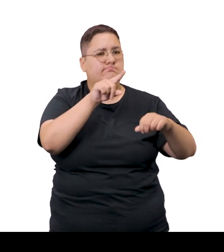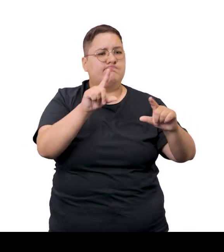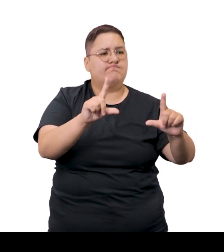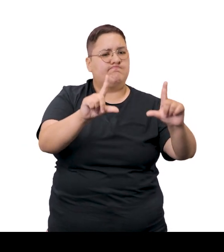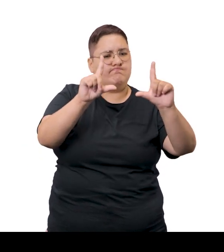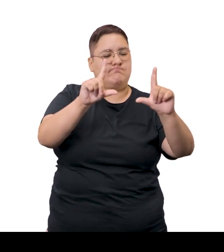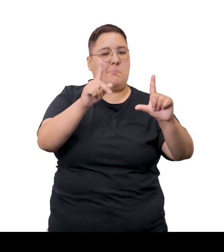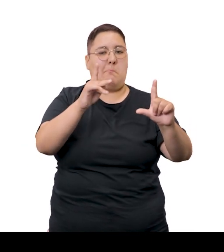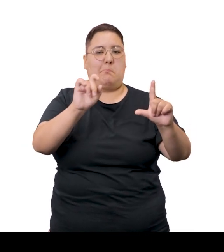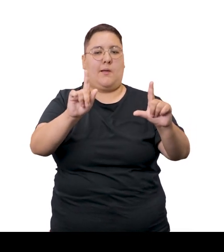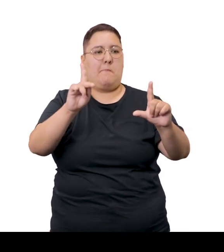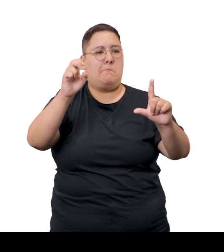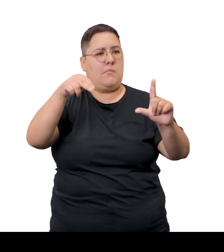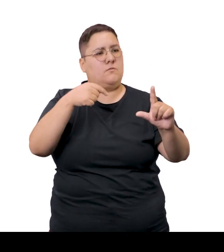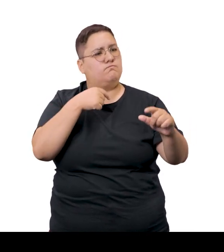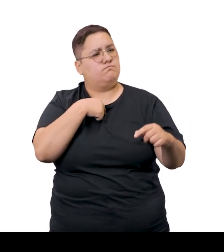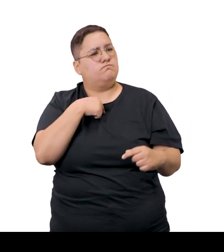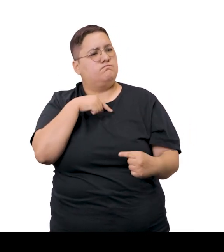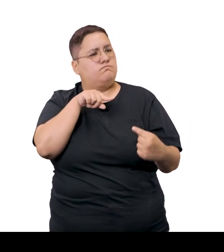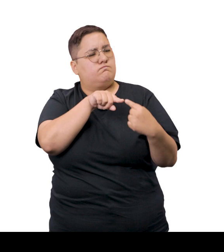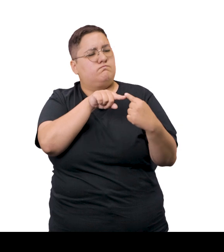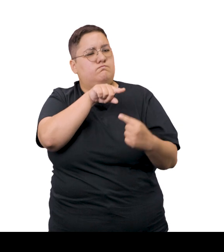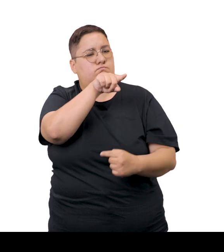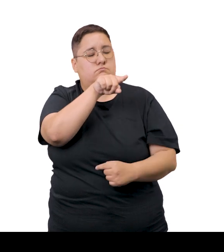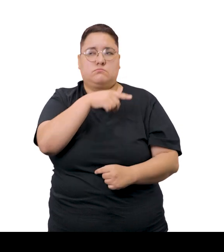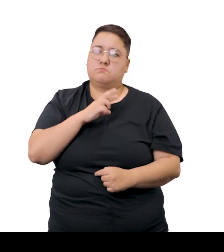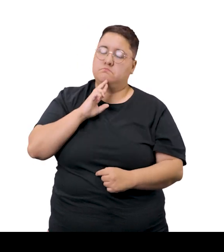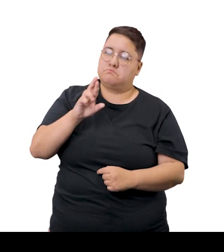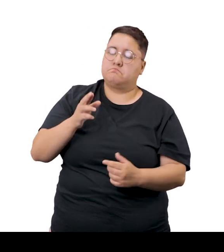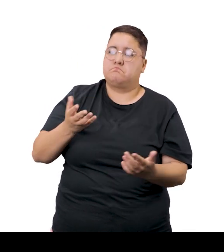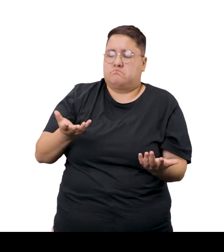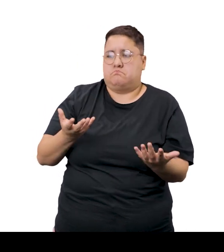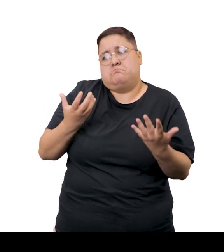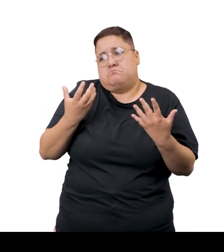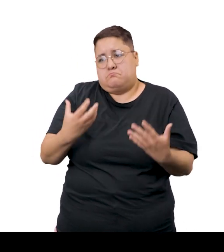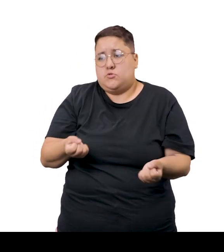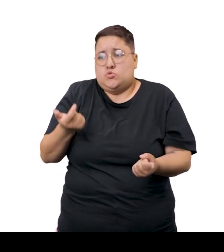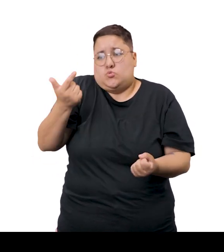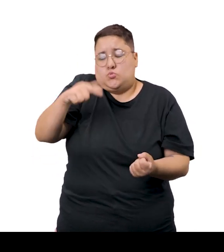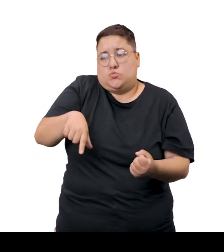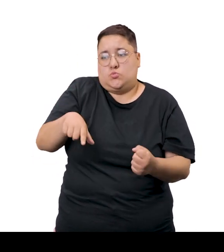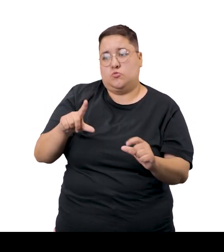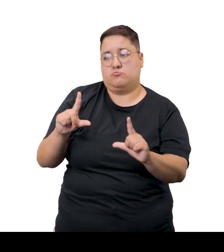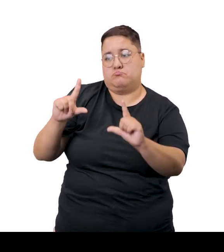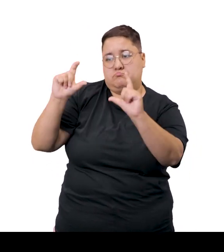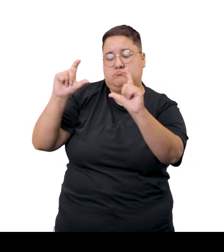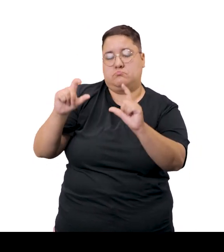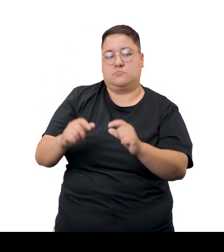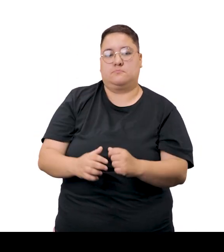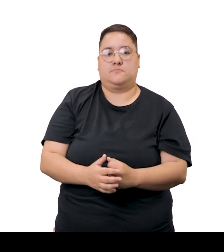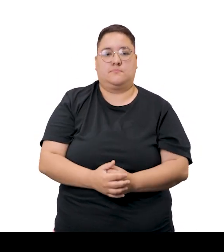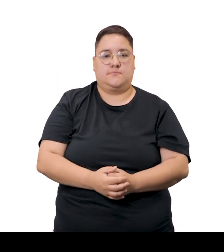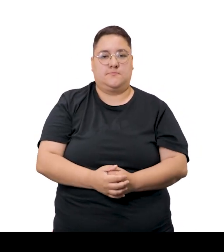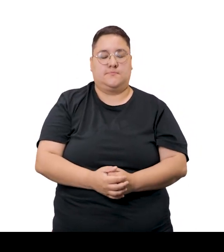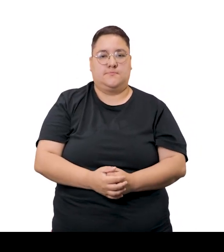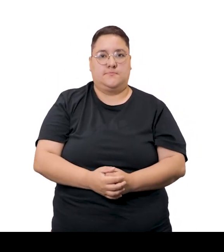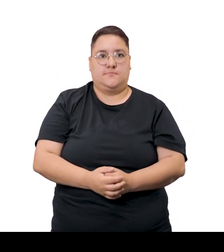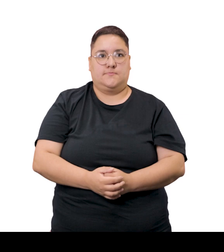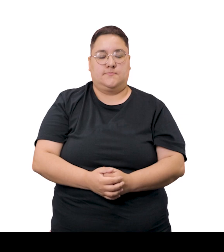e disse que se identificava com este retrato do Pigpen. E ela respondeu: "Bem, podemos fazer isso de